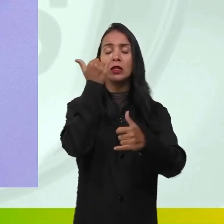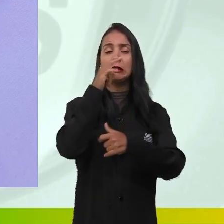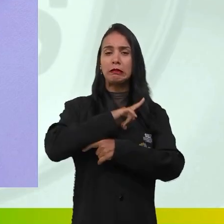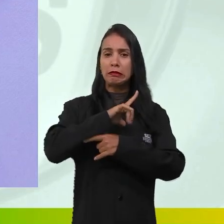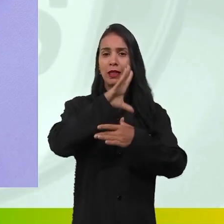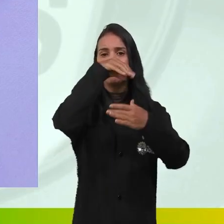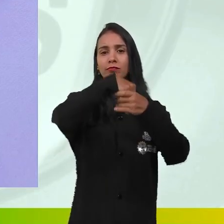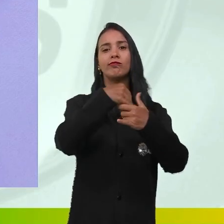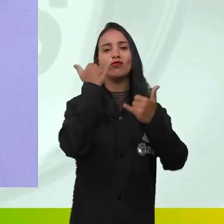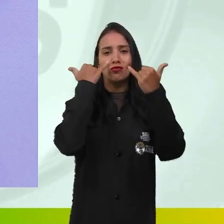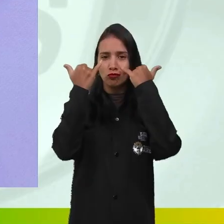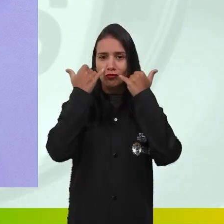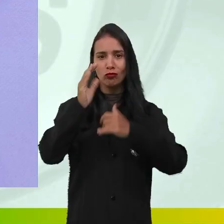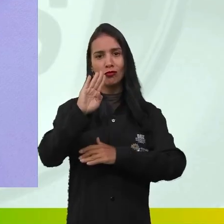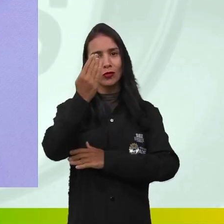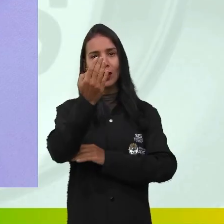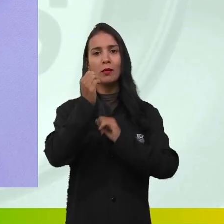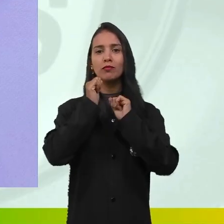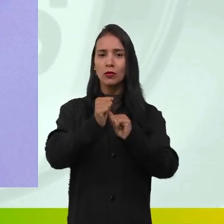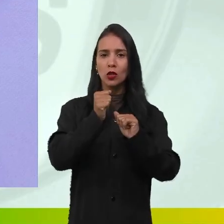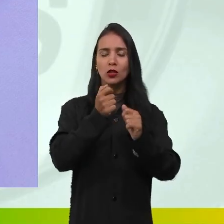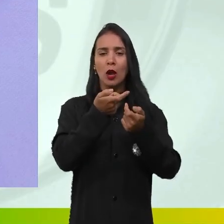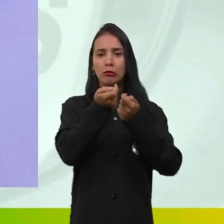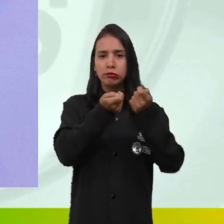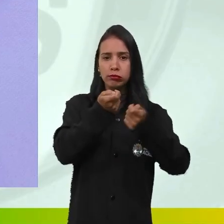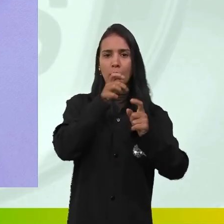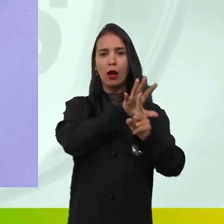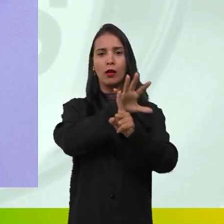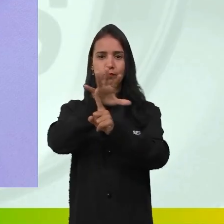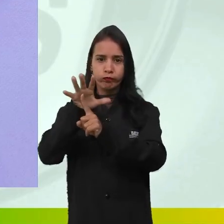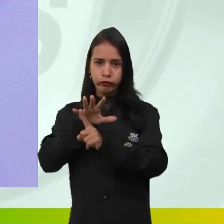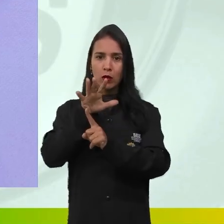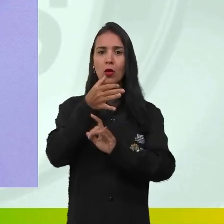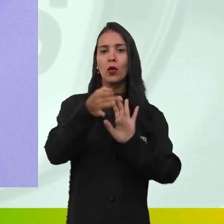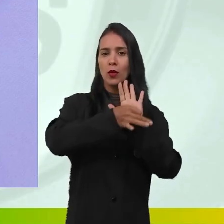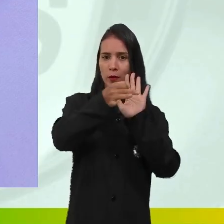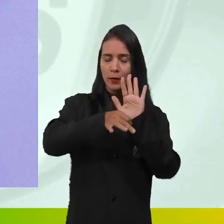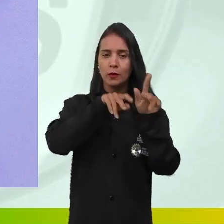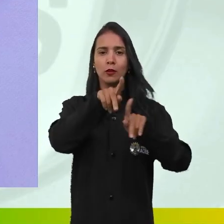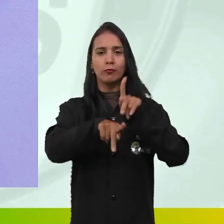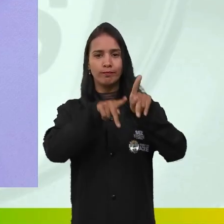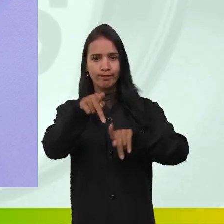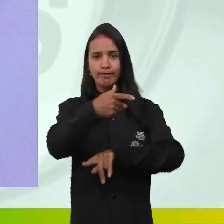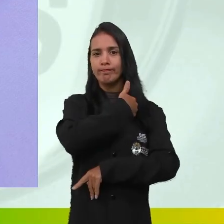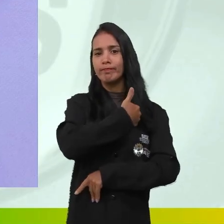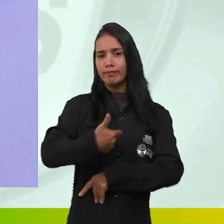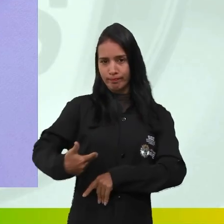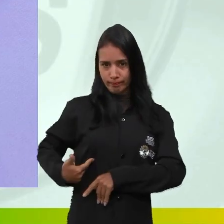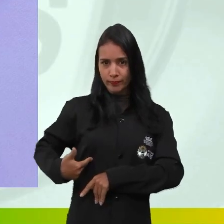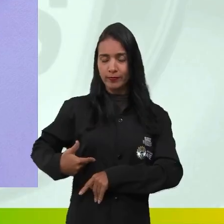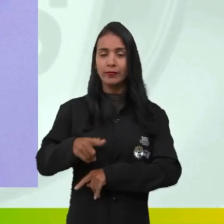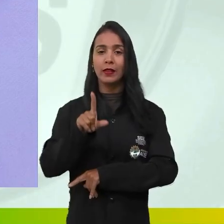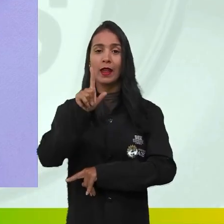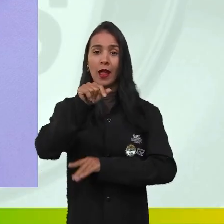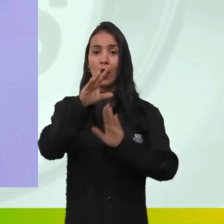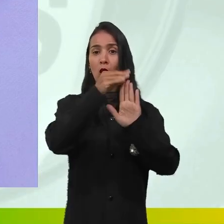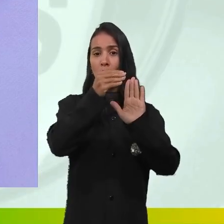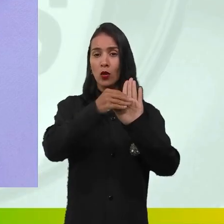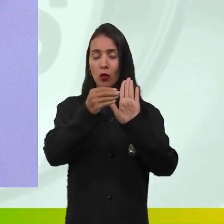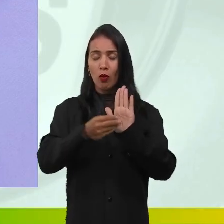narrativa que pode manipular a opinião pública. Esses conteúdos, eles são criados para promover